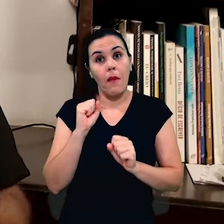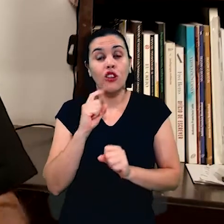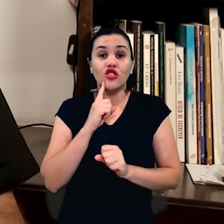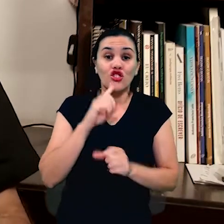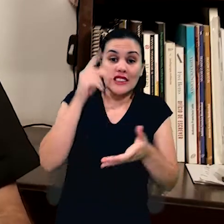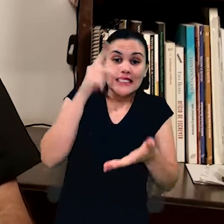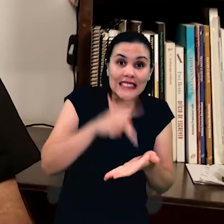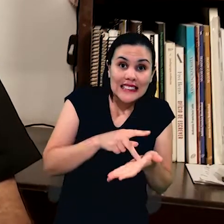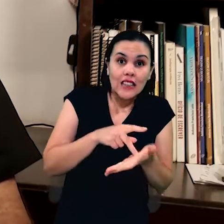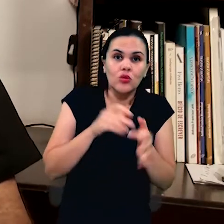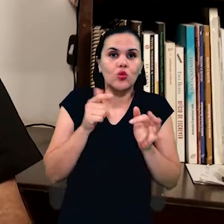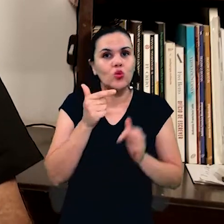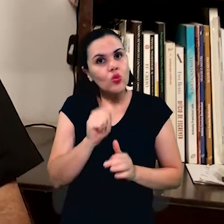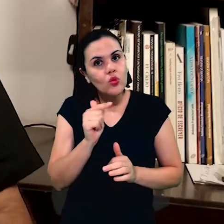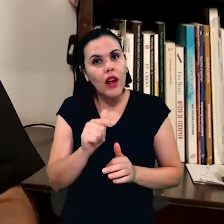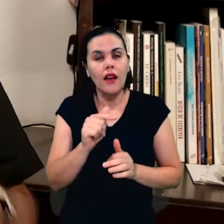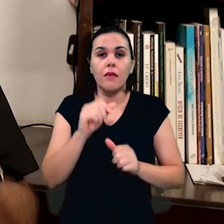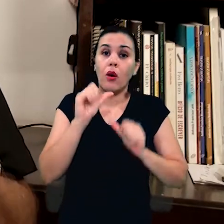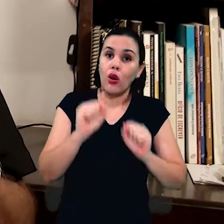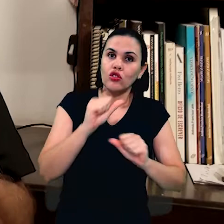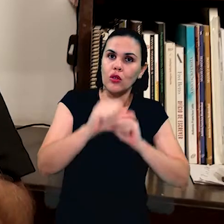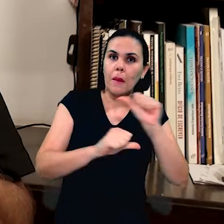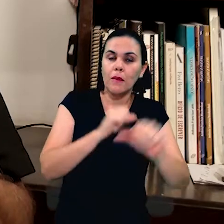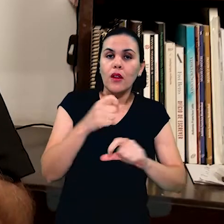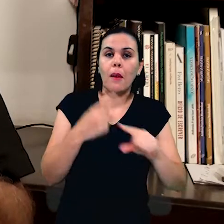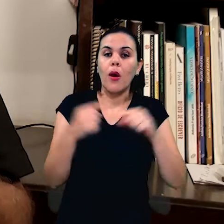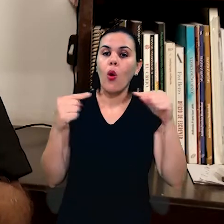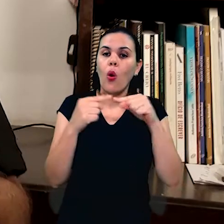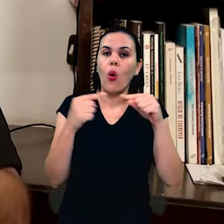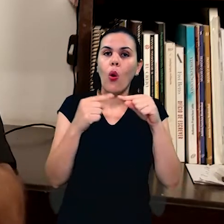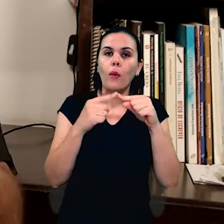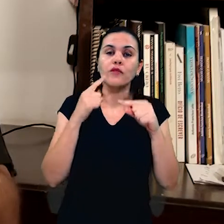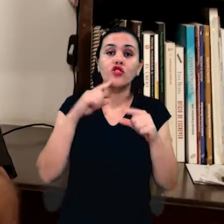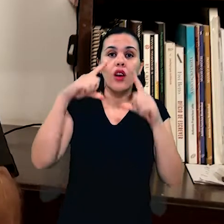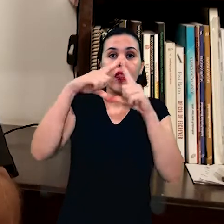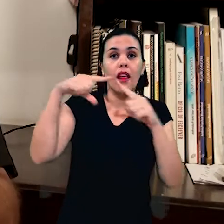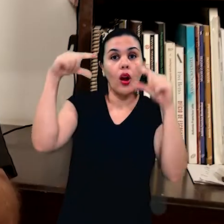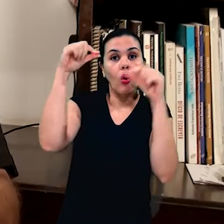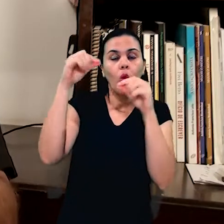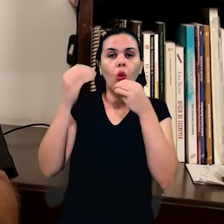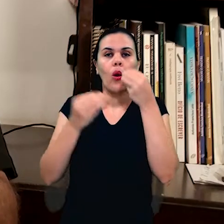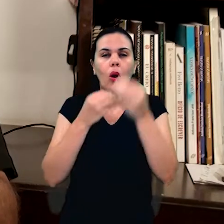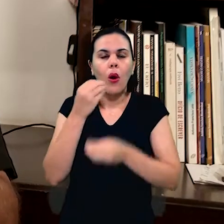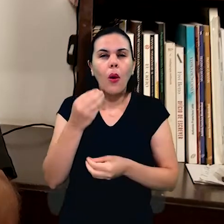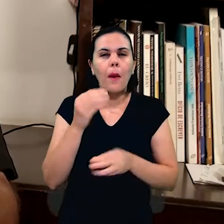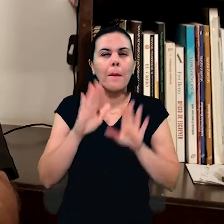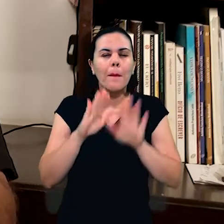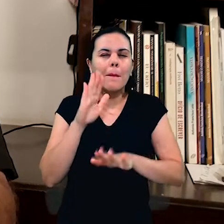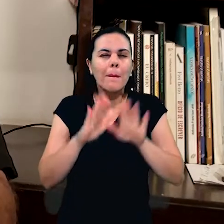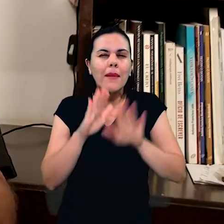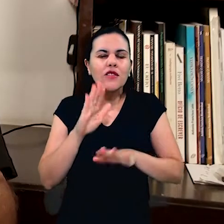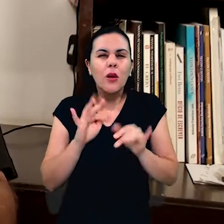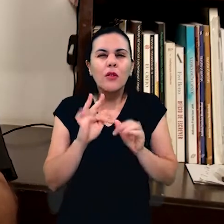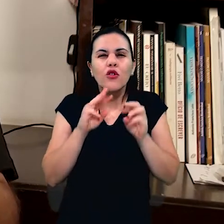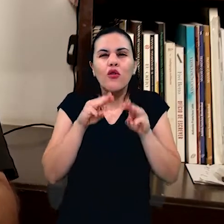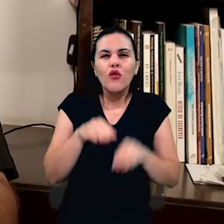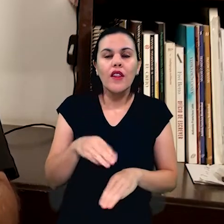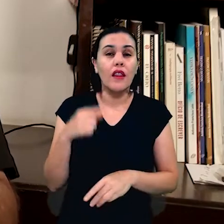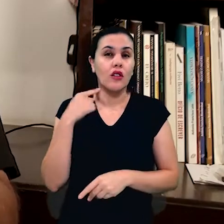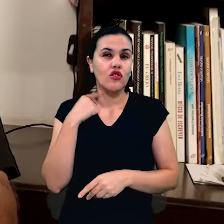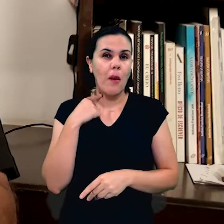de lua, né, e ela faz essa memória justamente em final de maio, entre mês de maio e